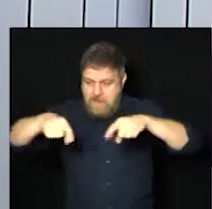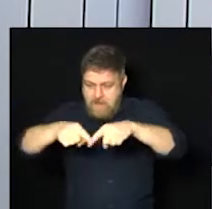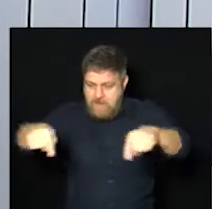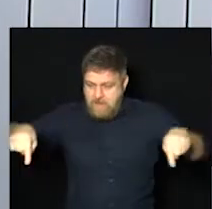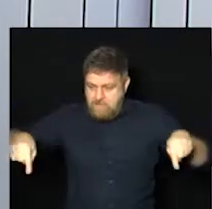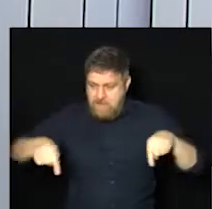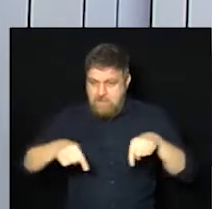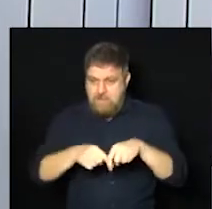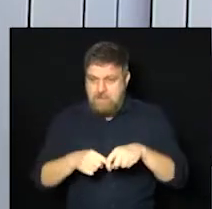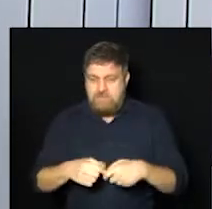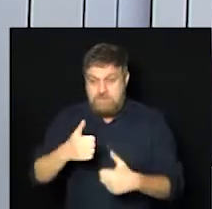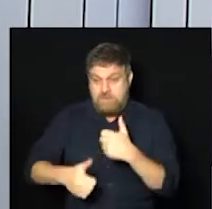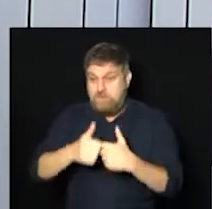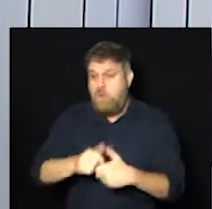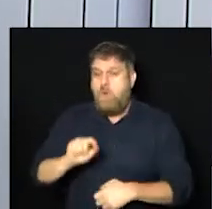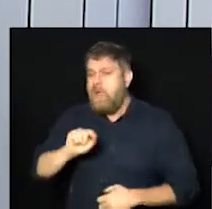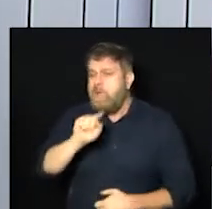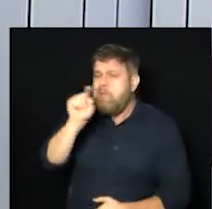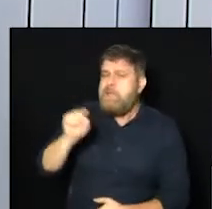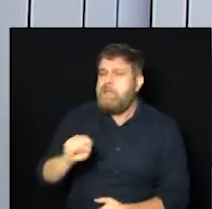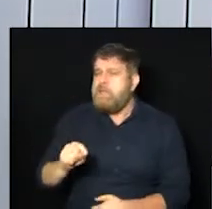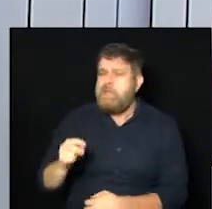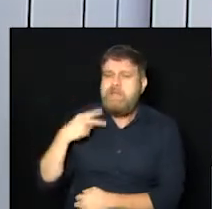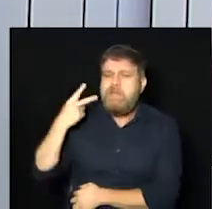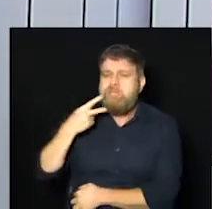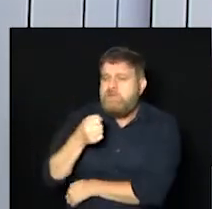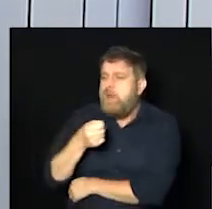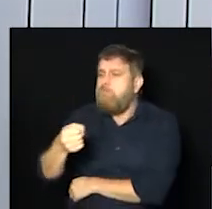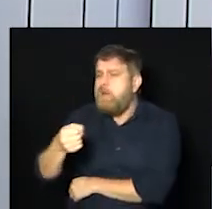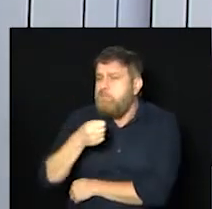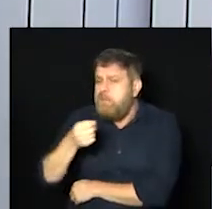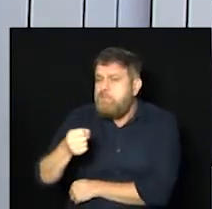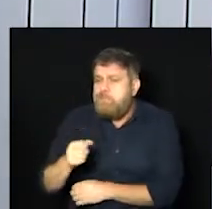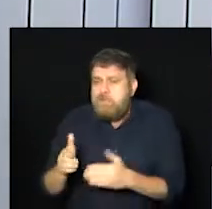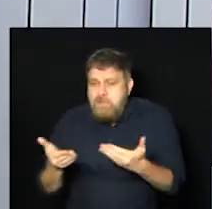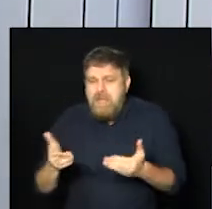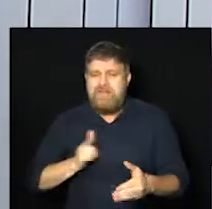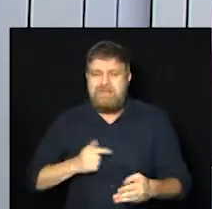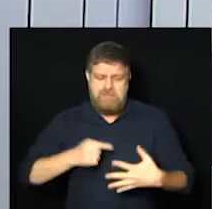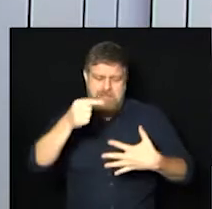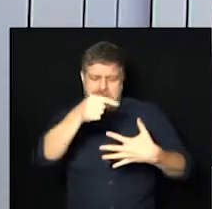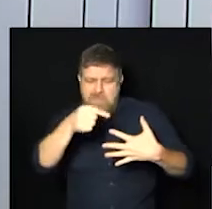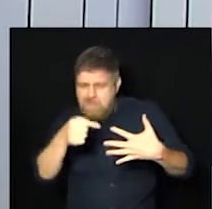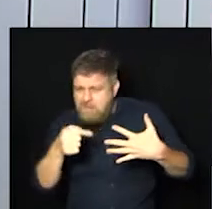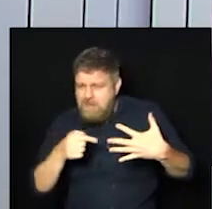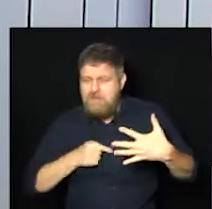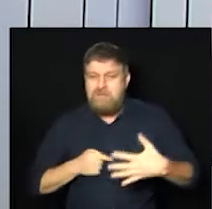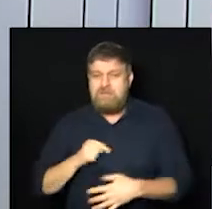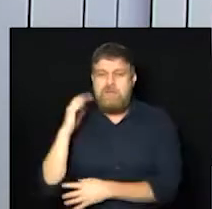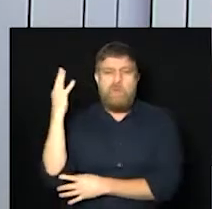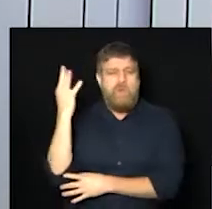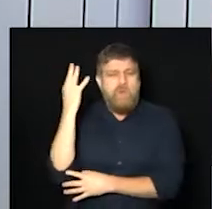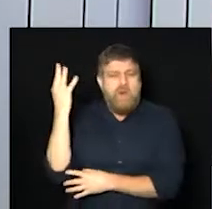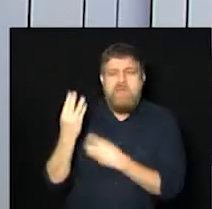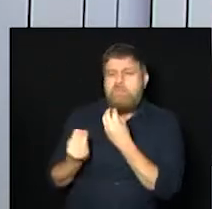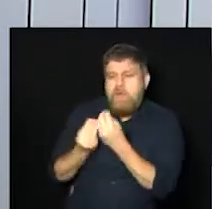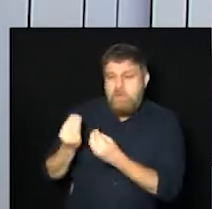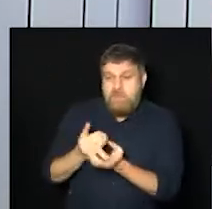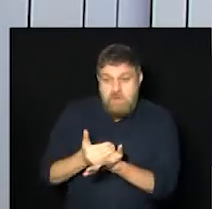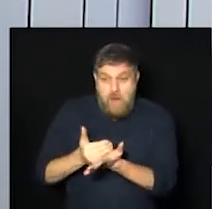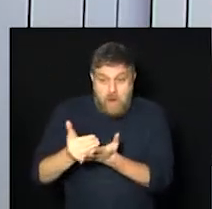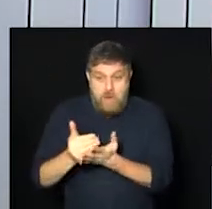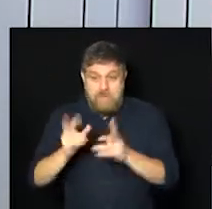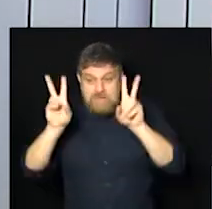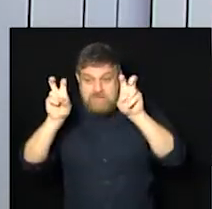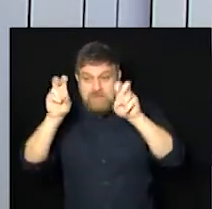vivo. E qual vereador será que está em pauta? Tem ainda saúde, culinária, previsão do tempo. Mas nós vamos começar falando